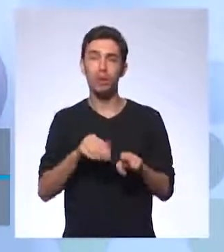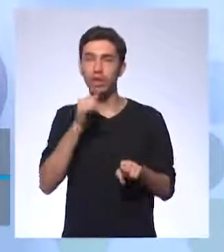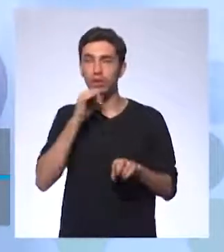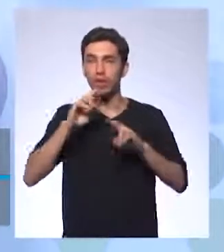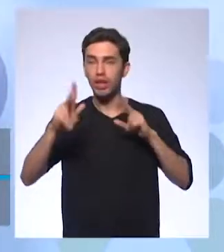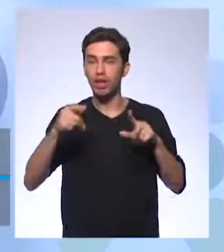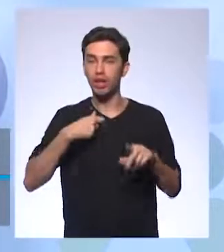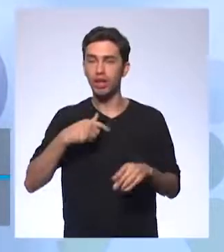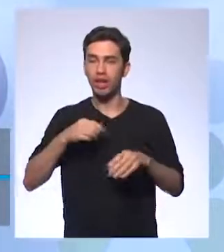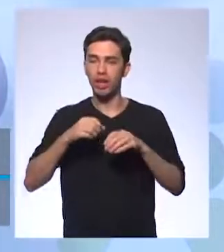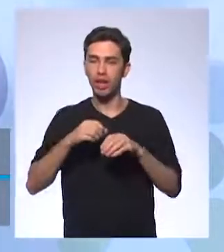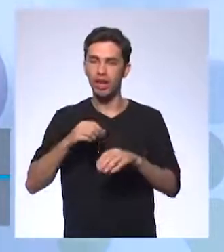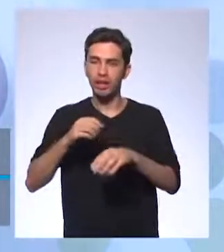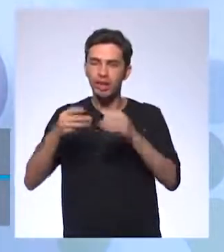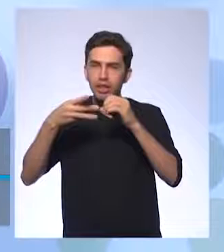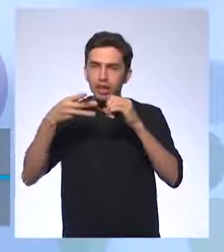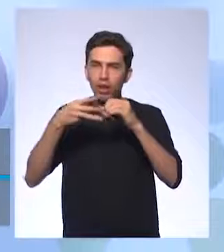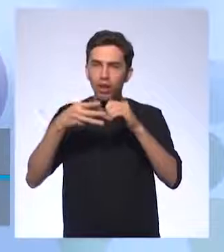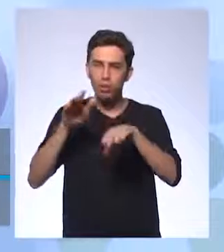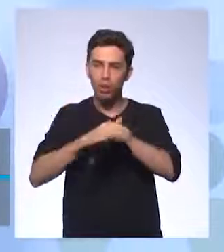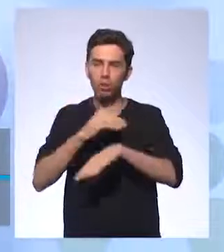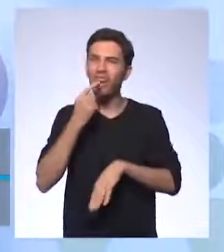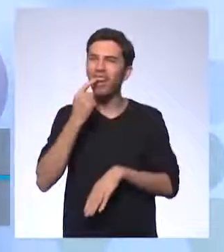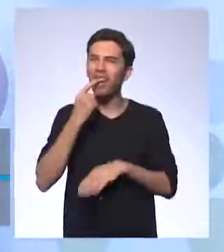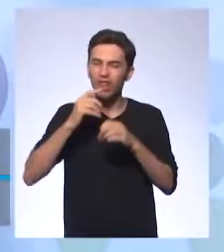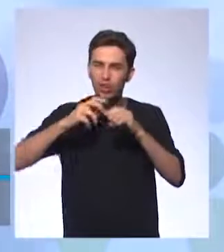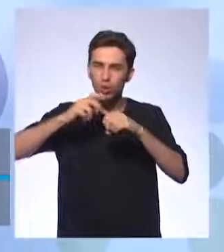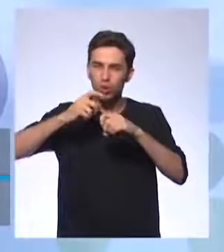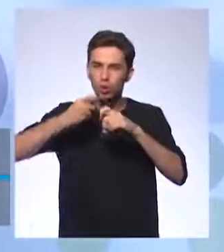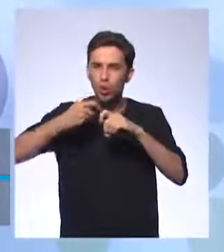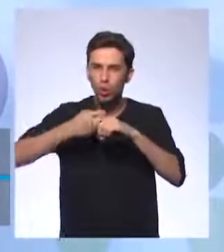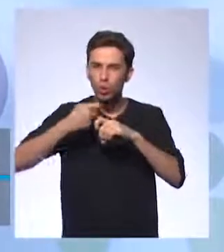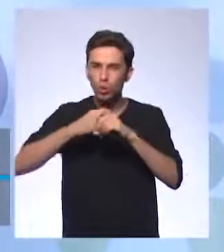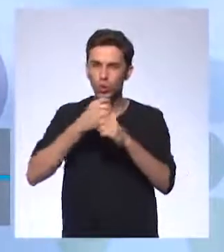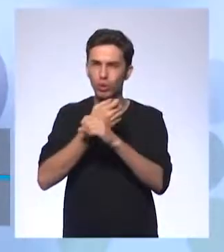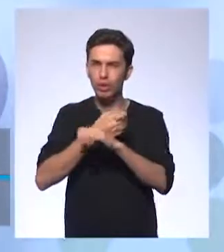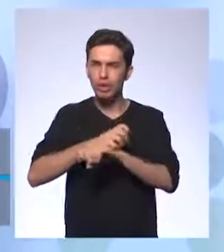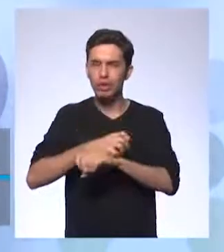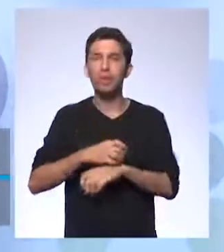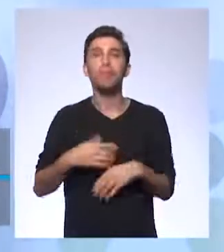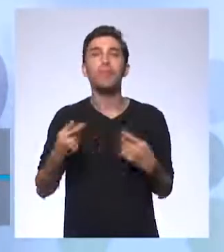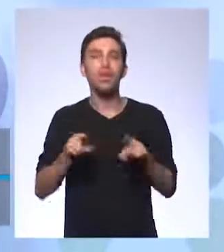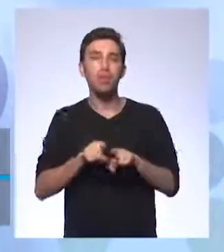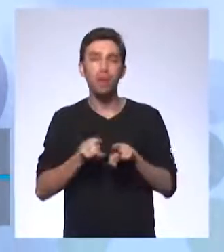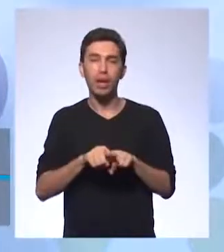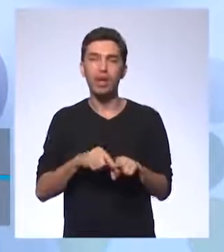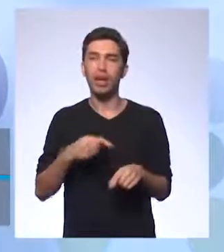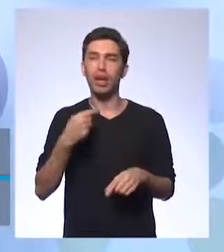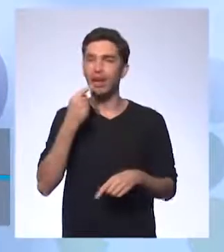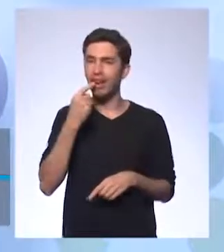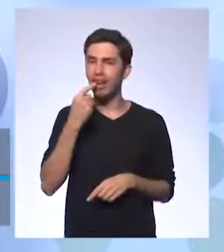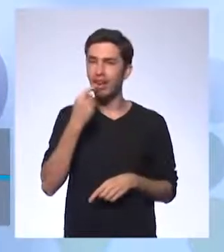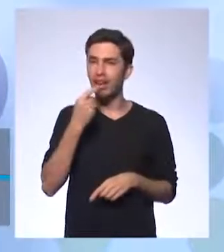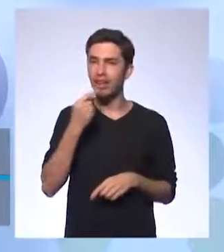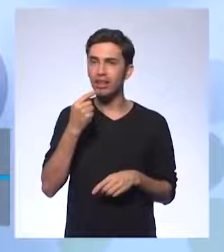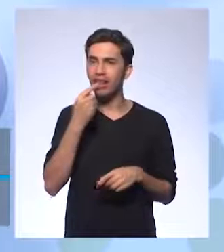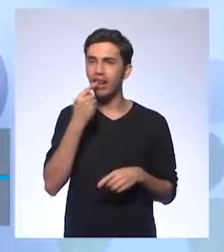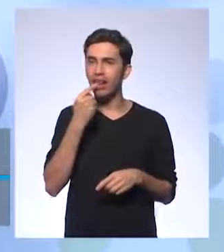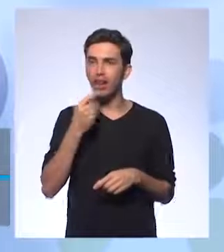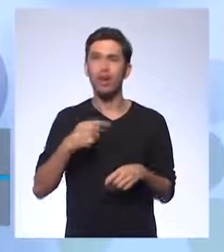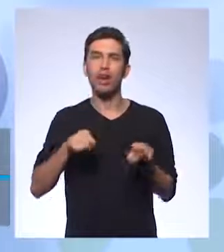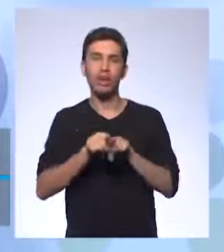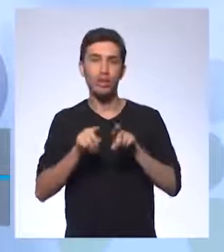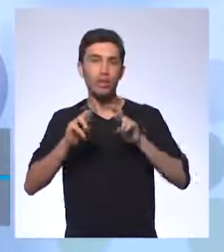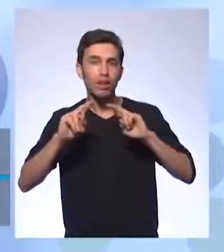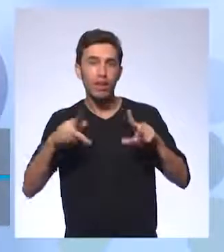osso. Tá? A célula do sangue vai ser diferente da célula do osso, do músculo, do sistema nervoso. Então,